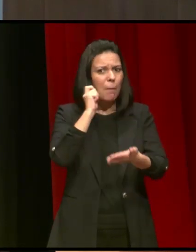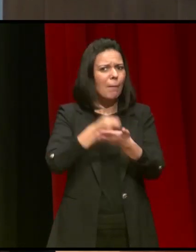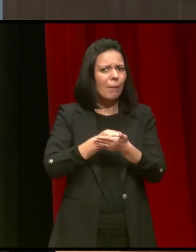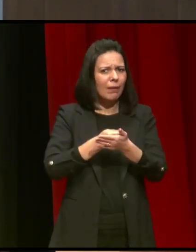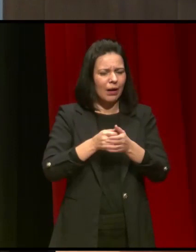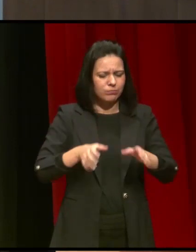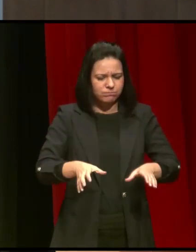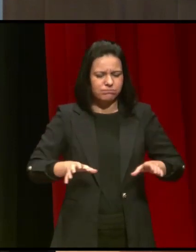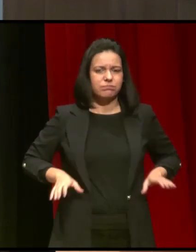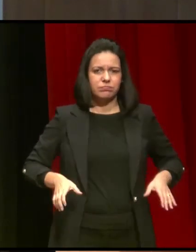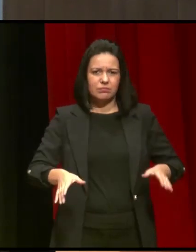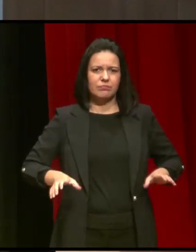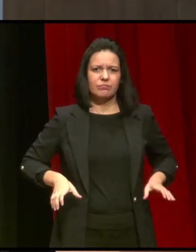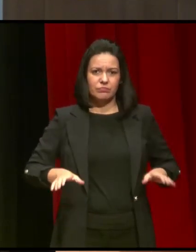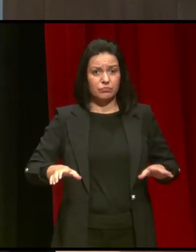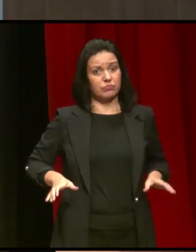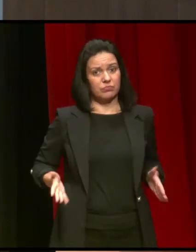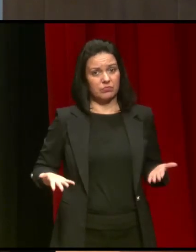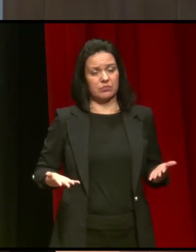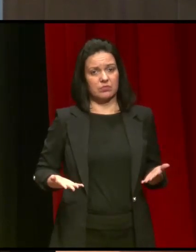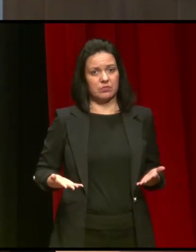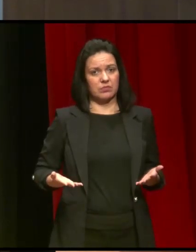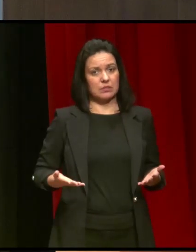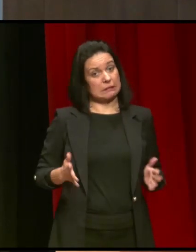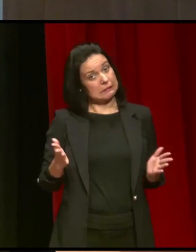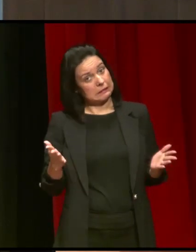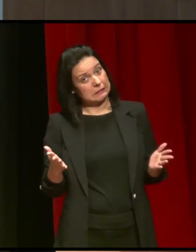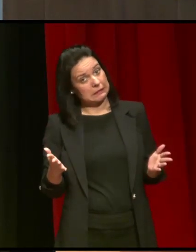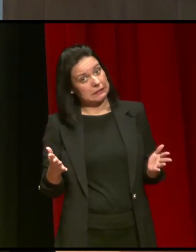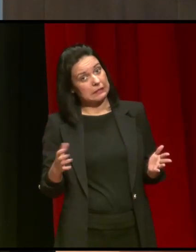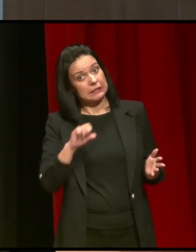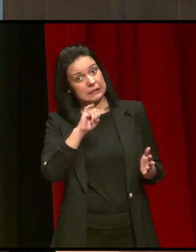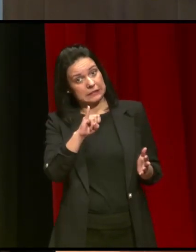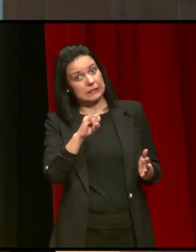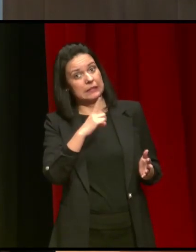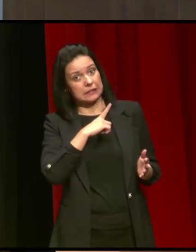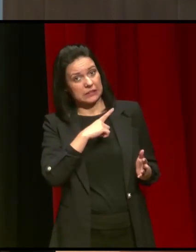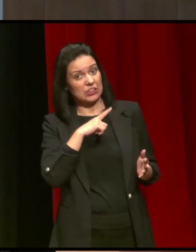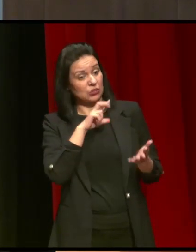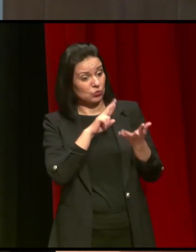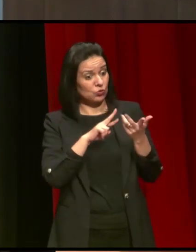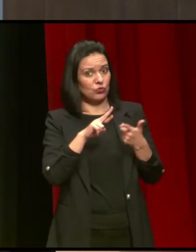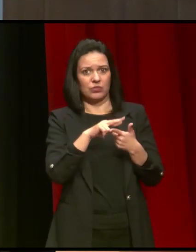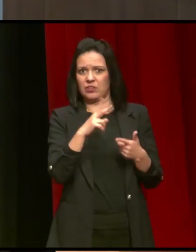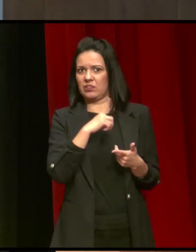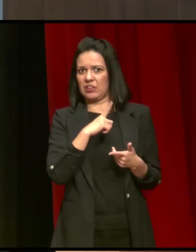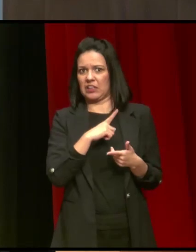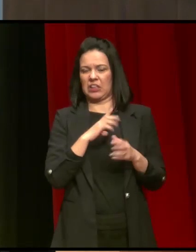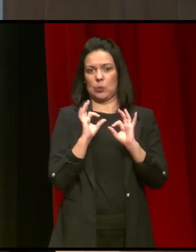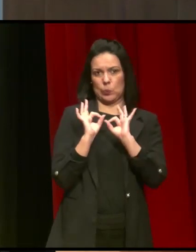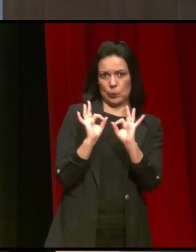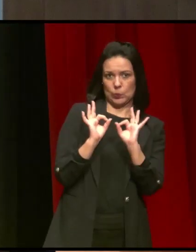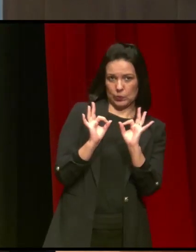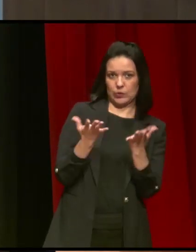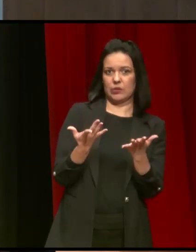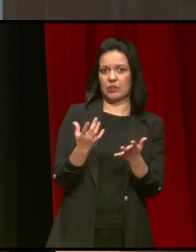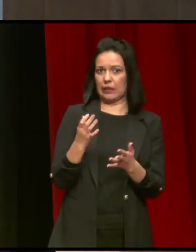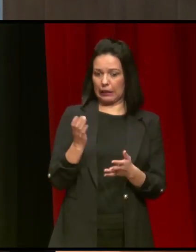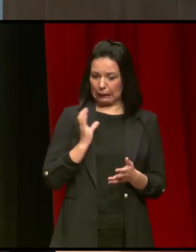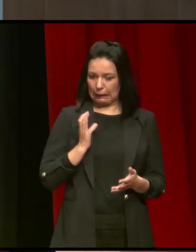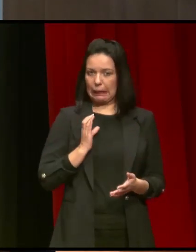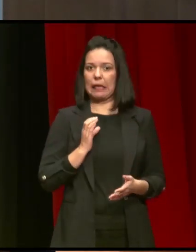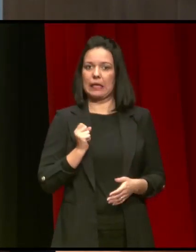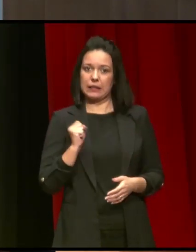rodas? Depende do que você precisa da cadeira de rodas. Tem cadeira de rodas que fala até com você. Né? Tem